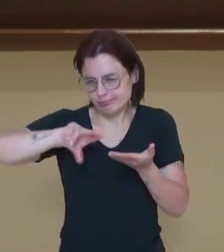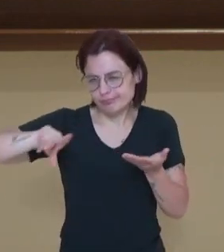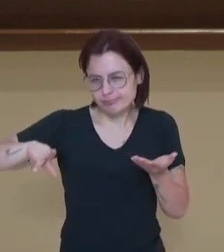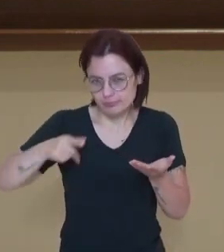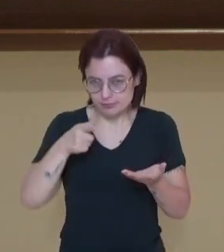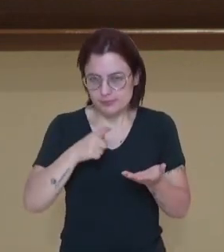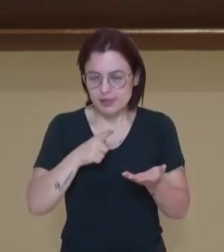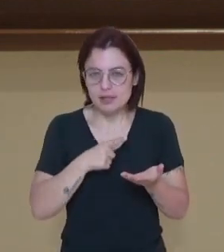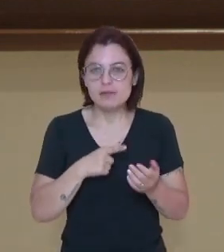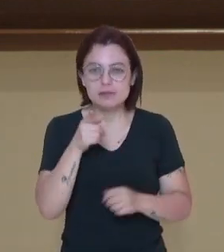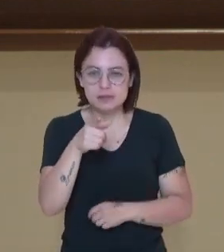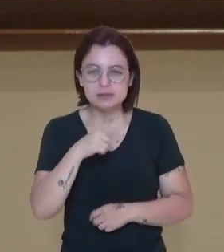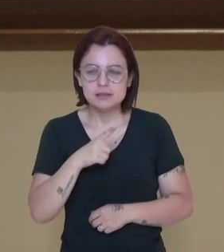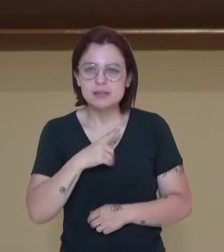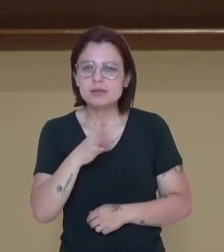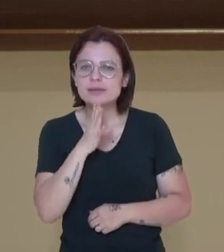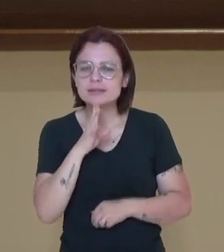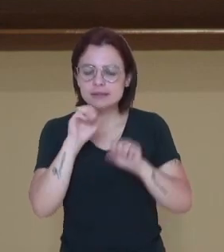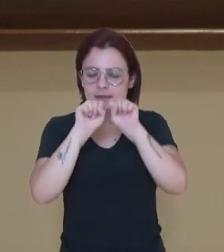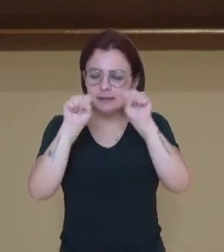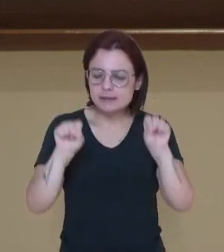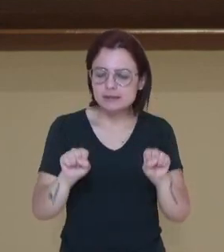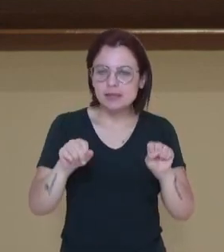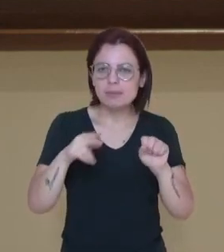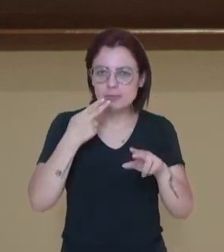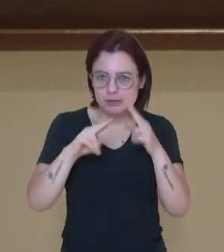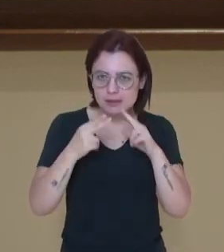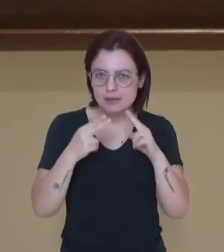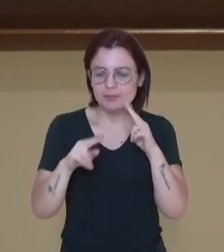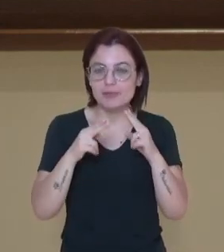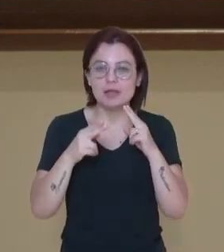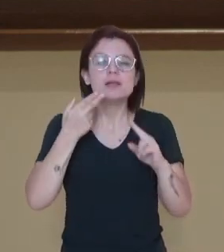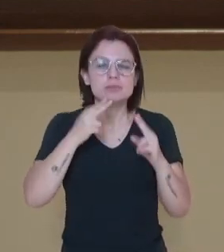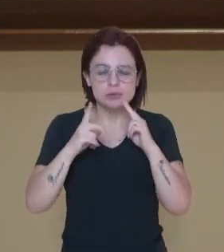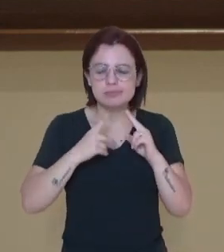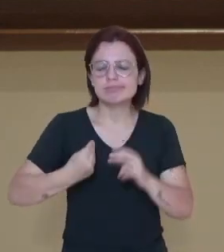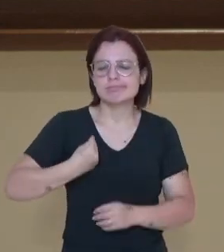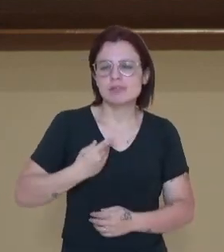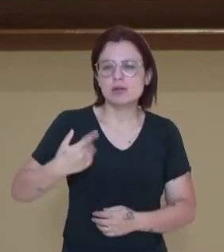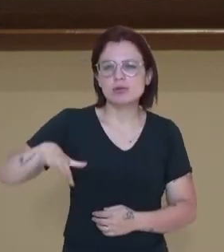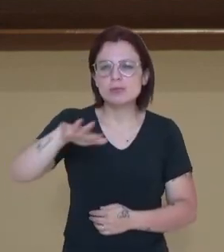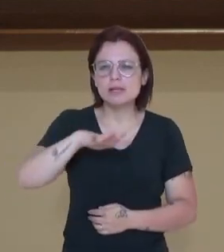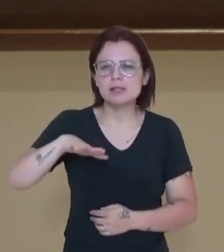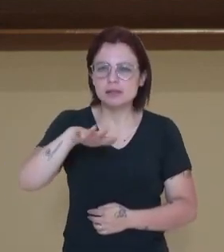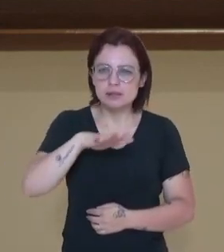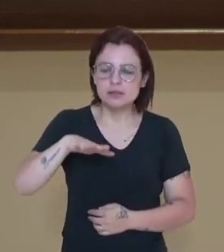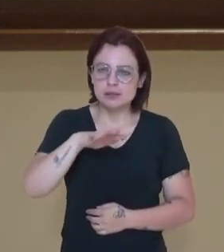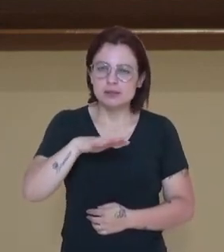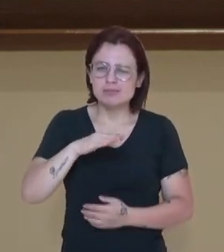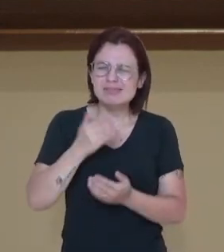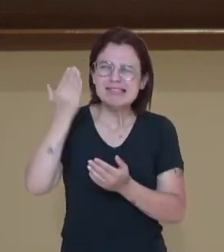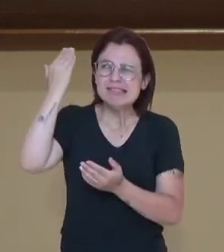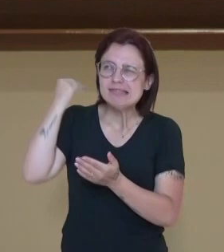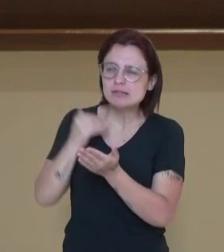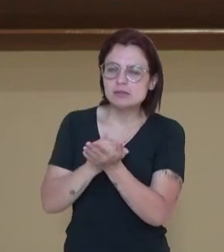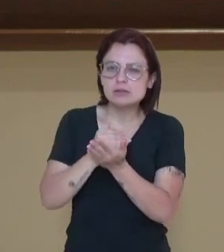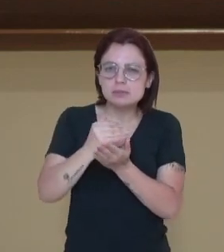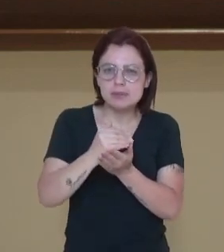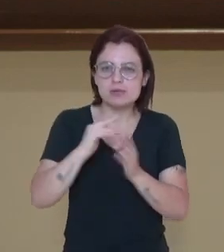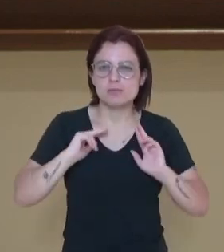tem conhecimento de sistema musical? A música está entre nós desde o começo da humanidade